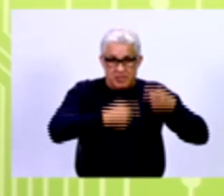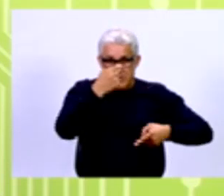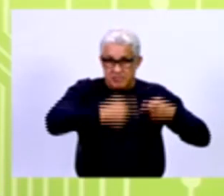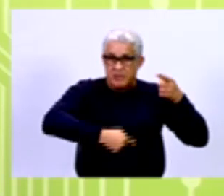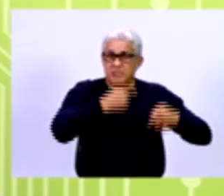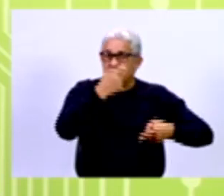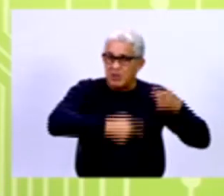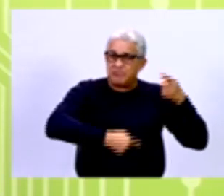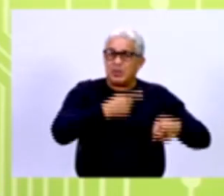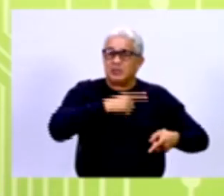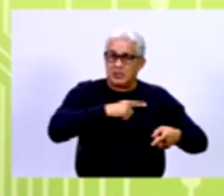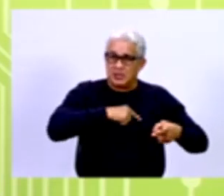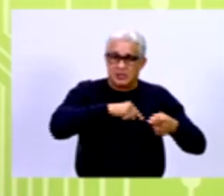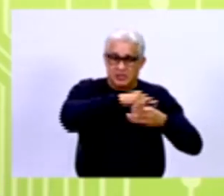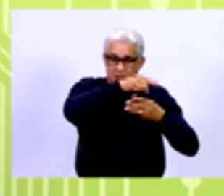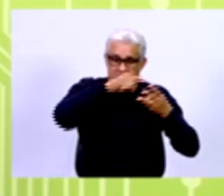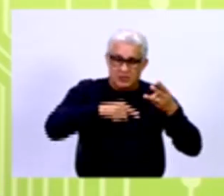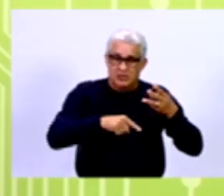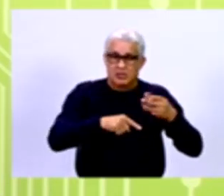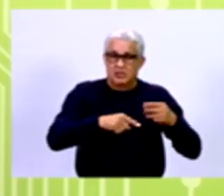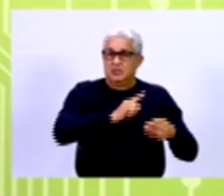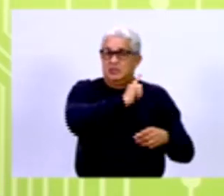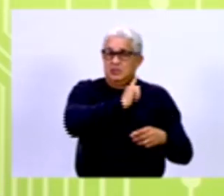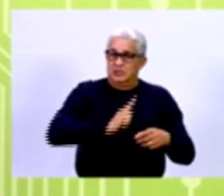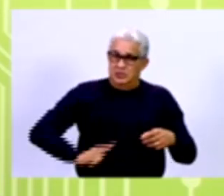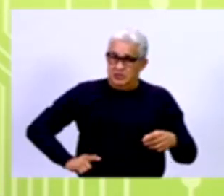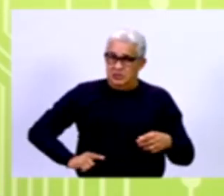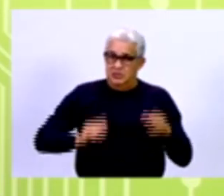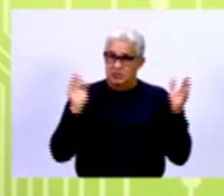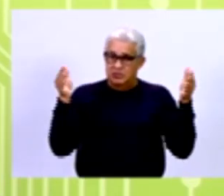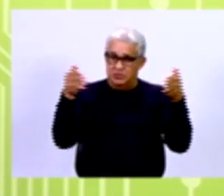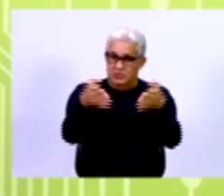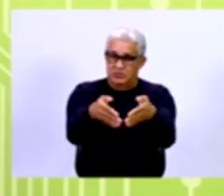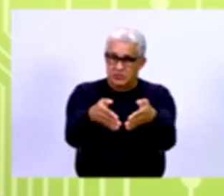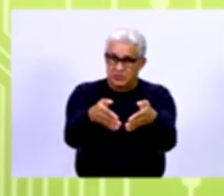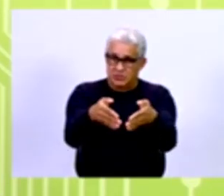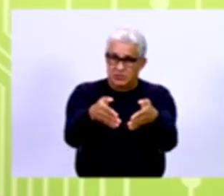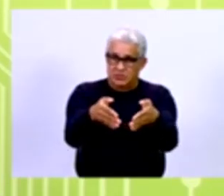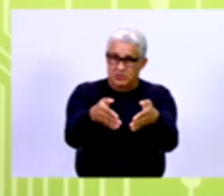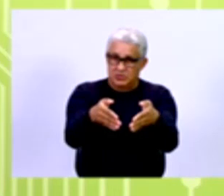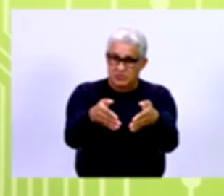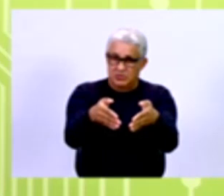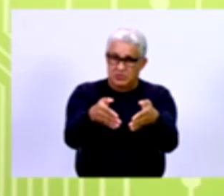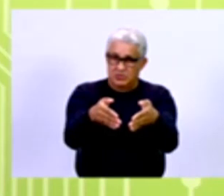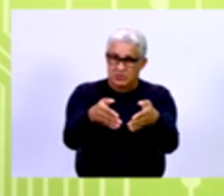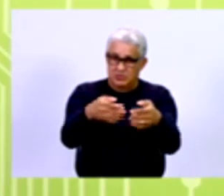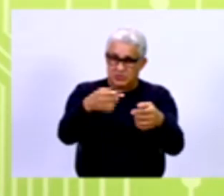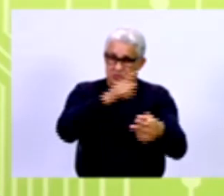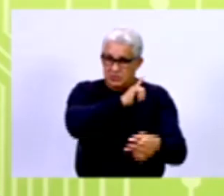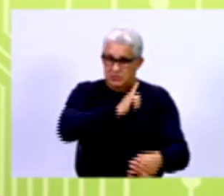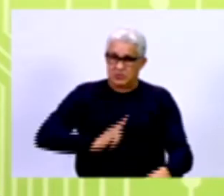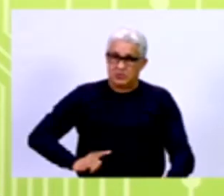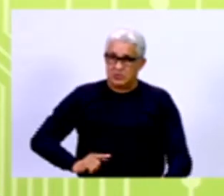últimos 3 governos, né? E é o foco do governo, das decisões atuais.